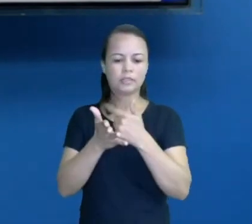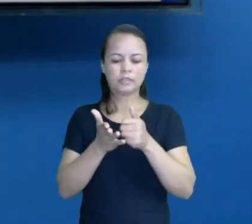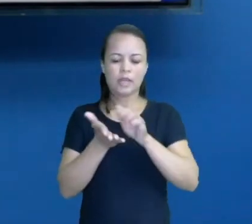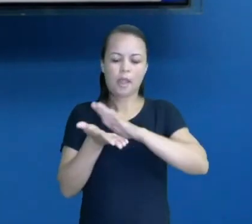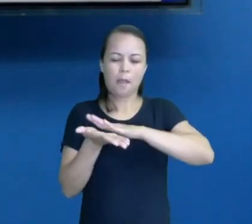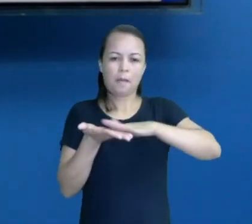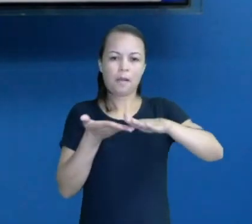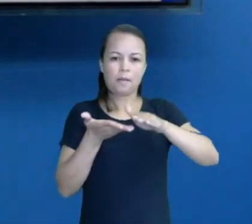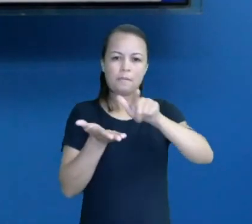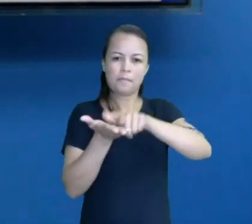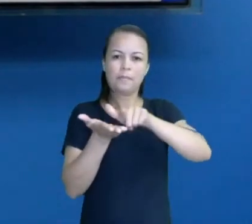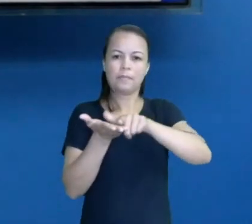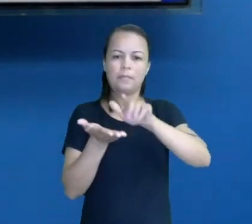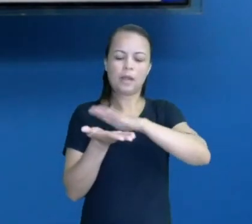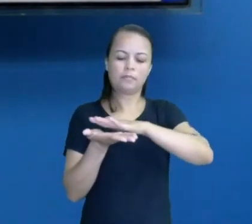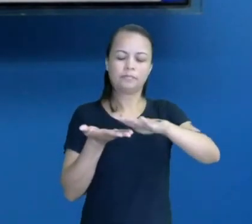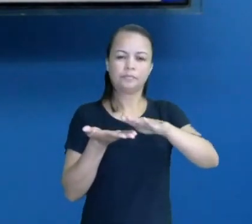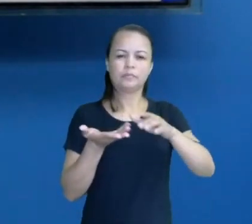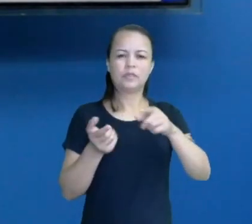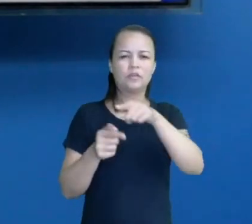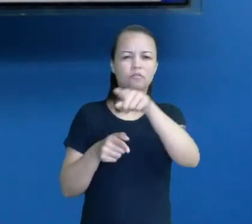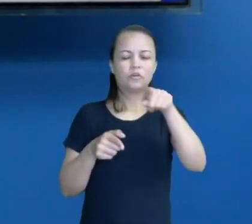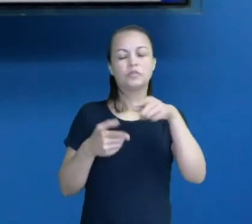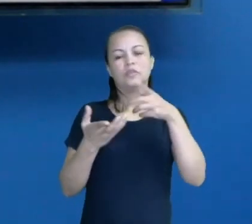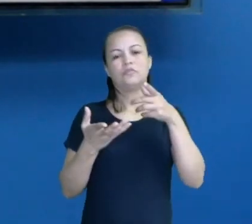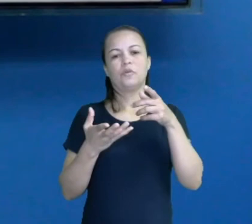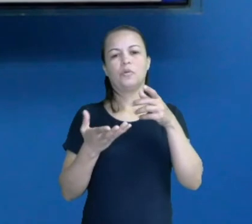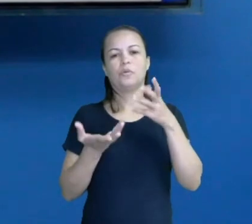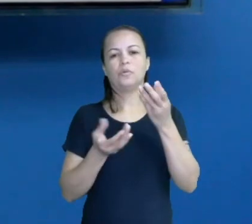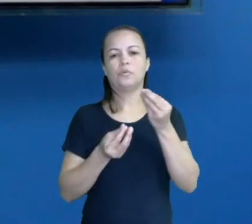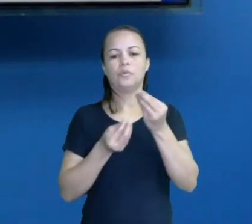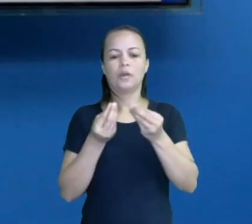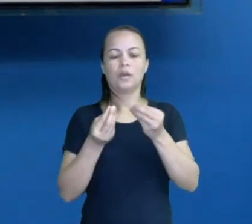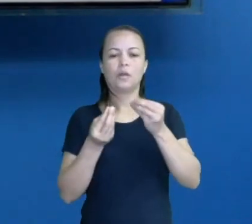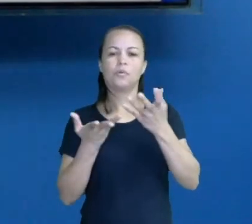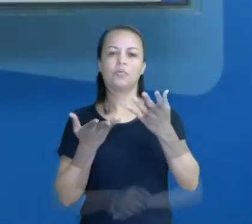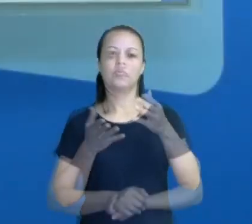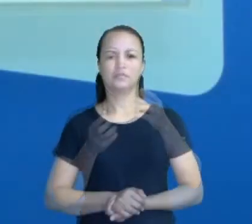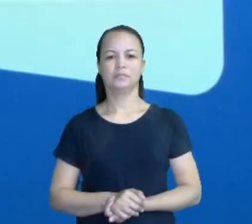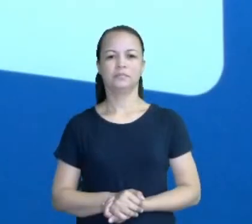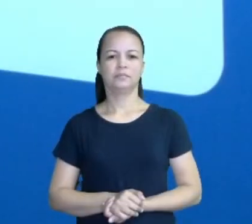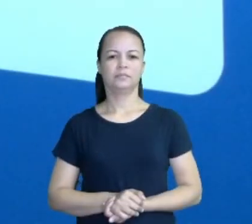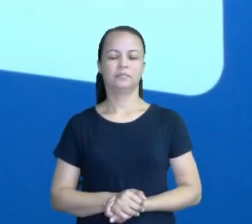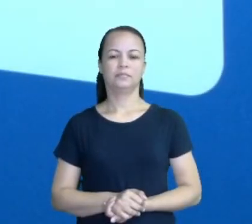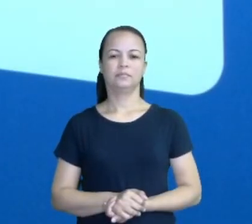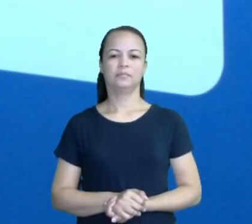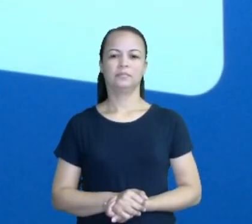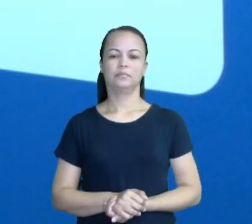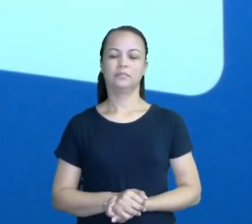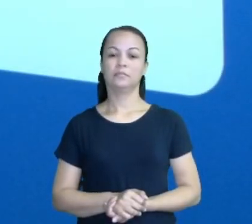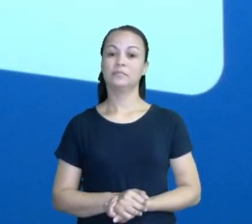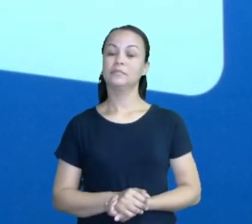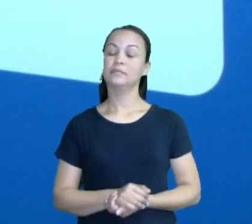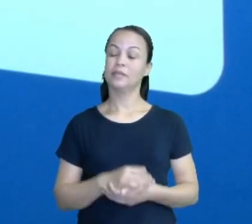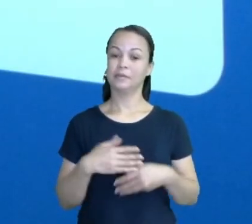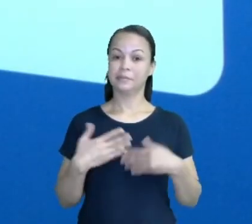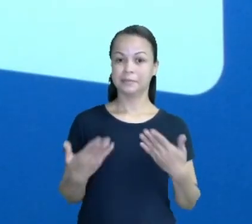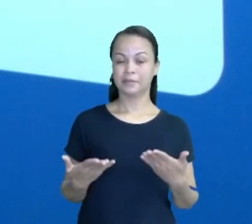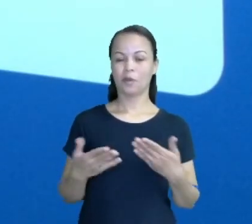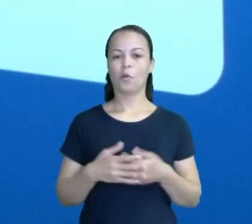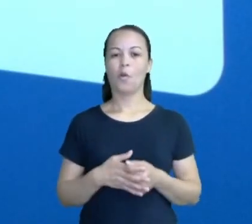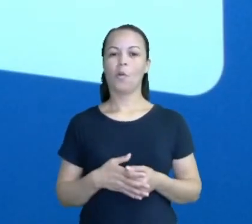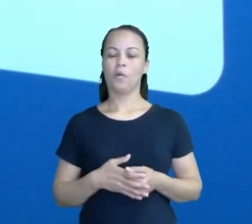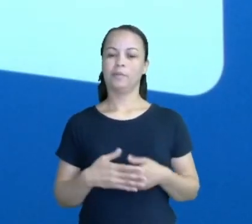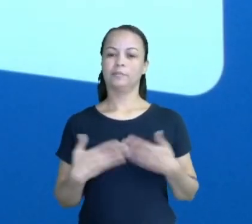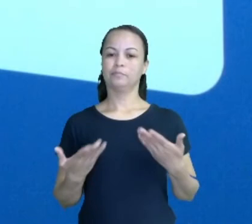vai calcular a área delas, ok? Bem, pessoal, por hoje é